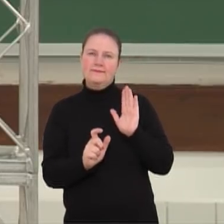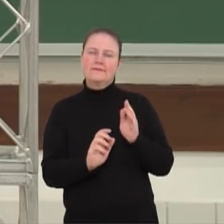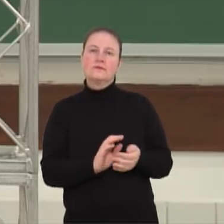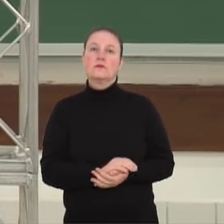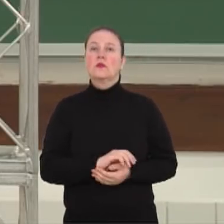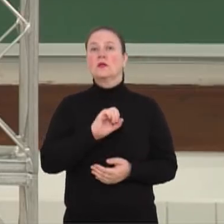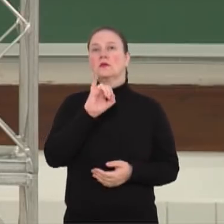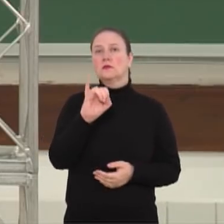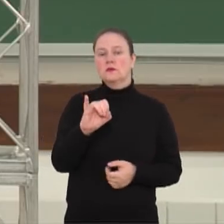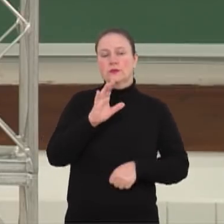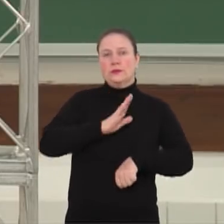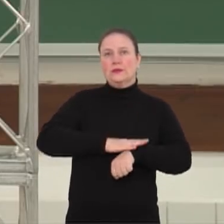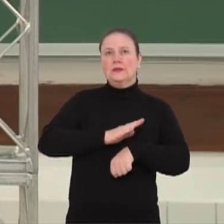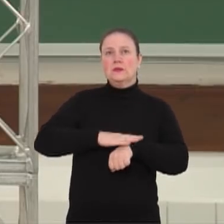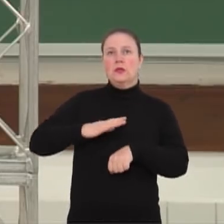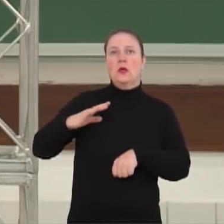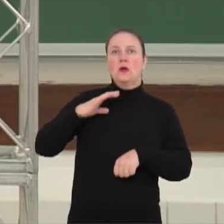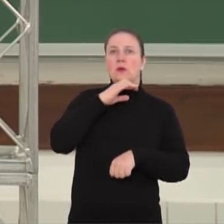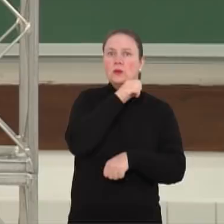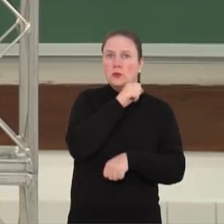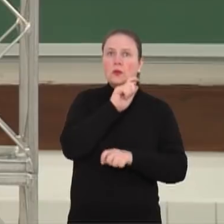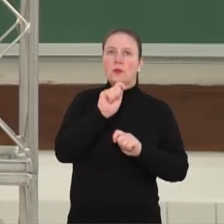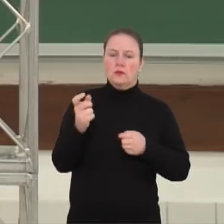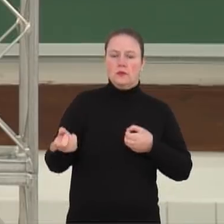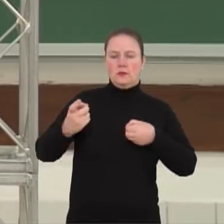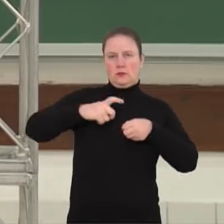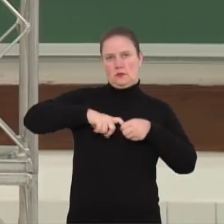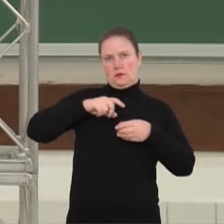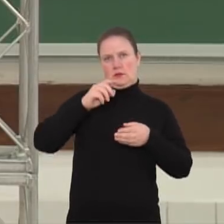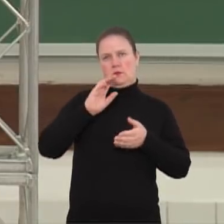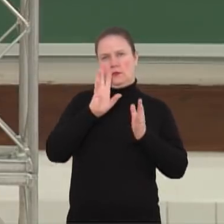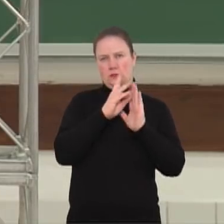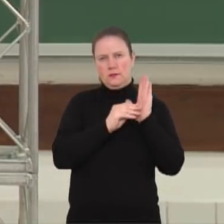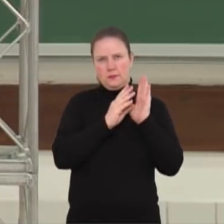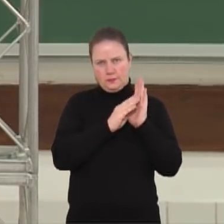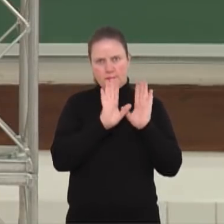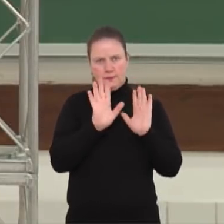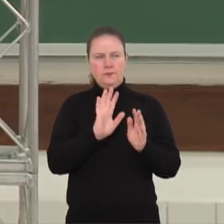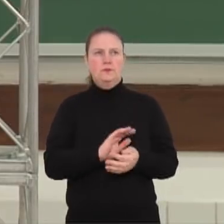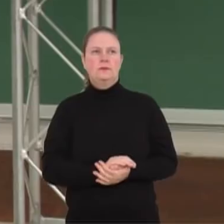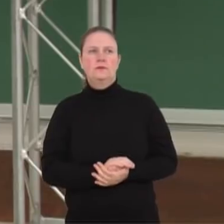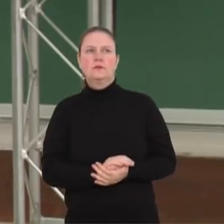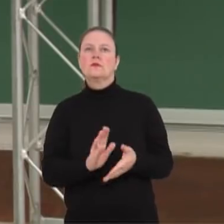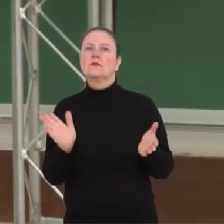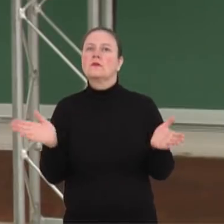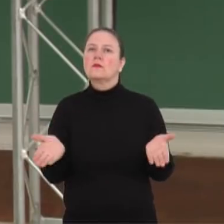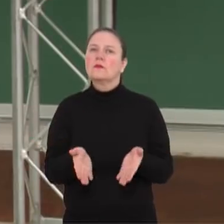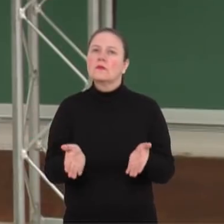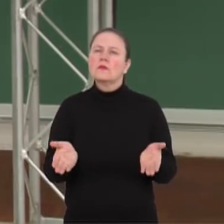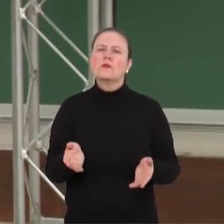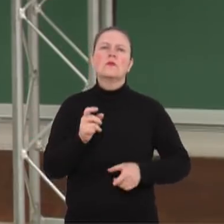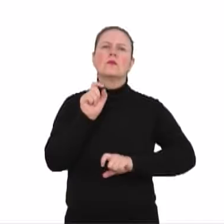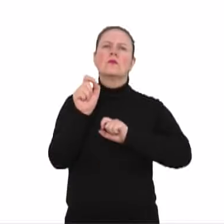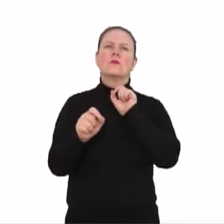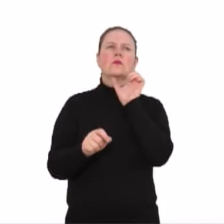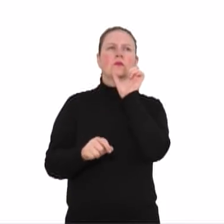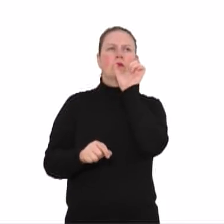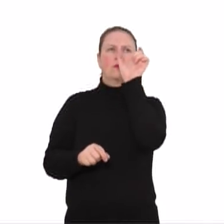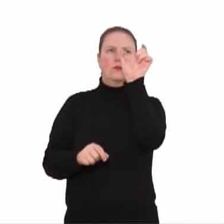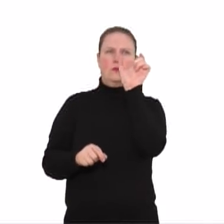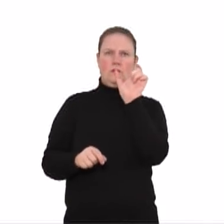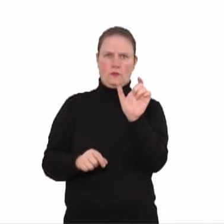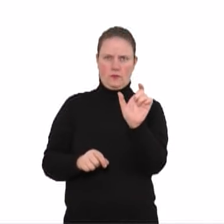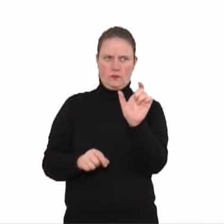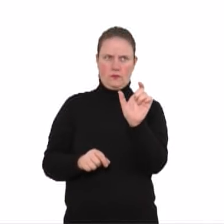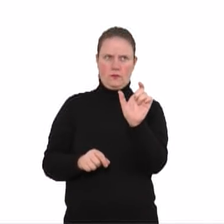Se não der tempo, depois você faz sem problema nenhum, ok? Então, vamos lá. Eu quero que você copie no seu caderno. O que são?